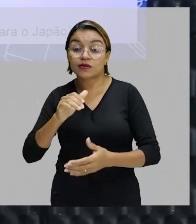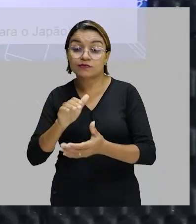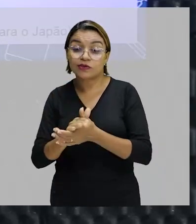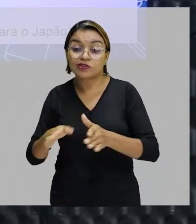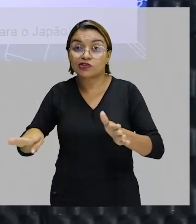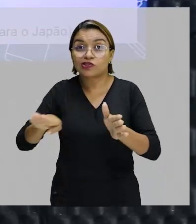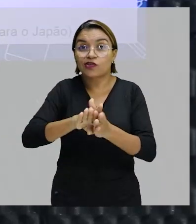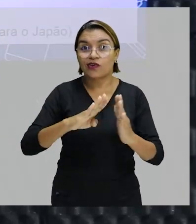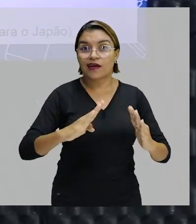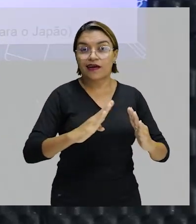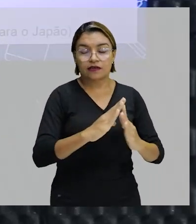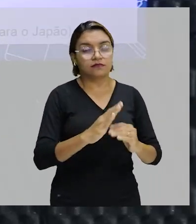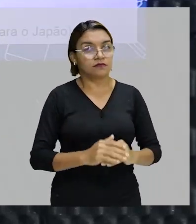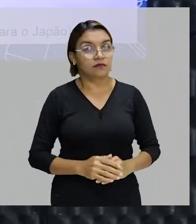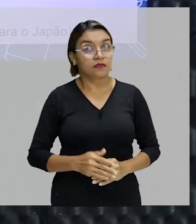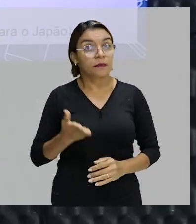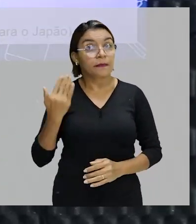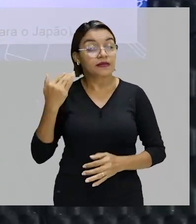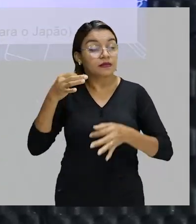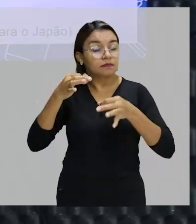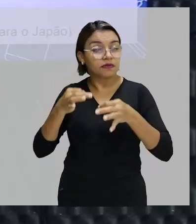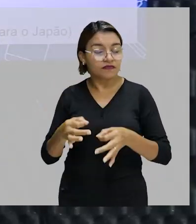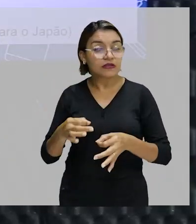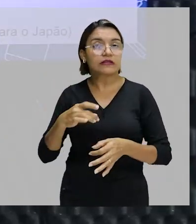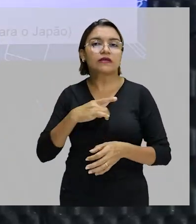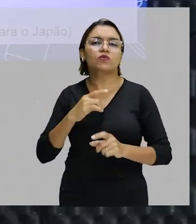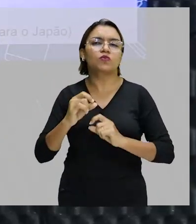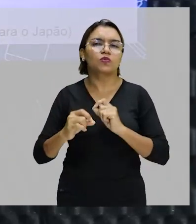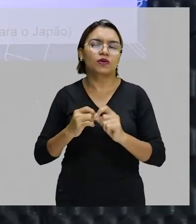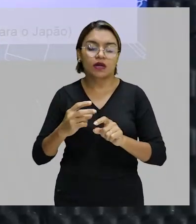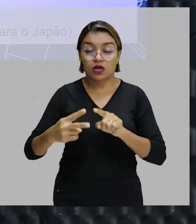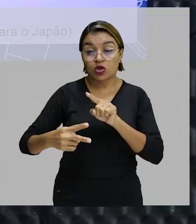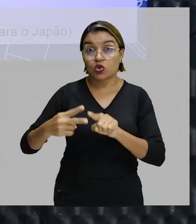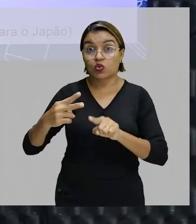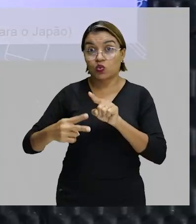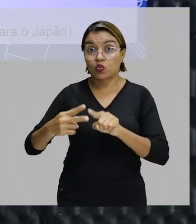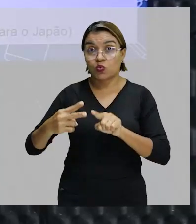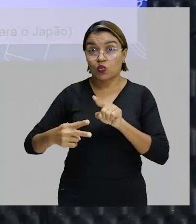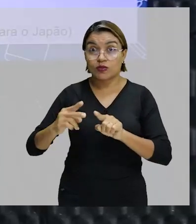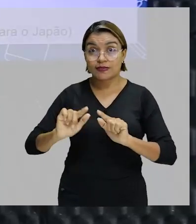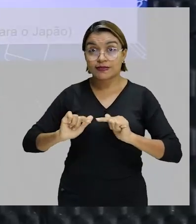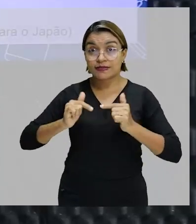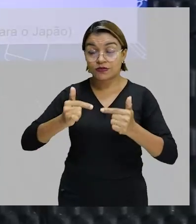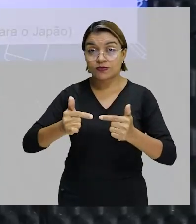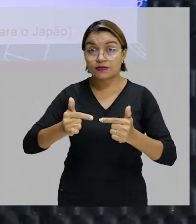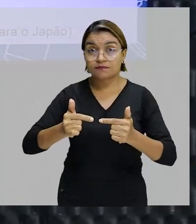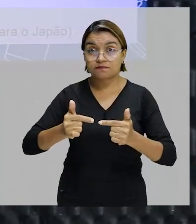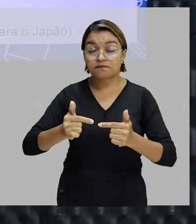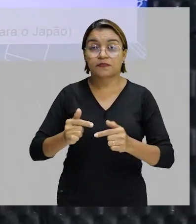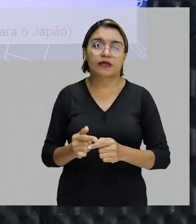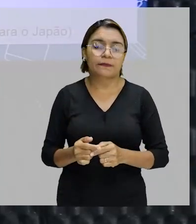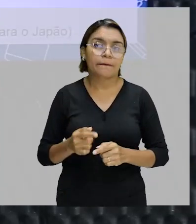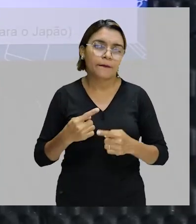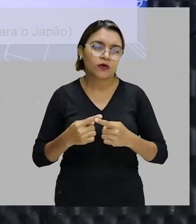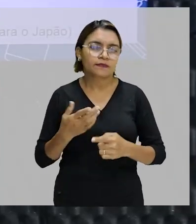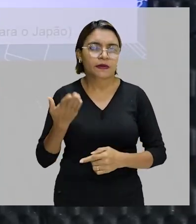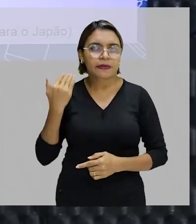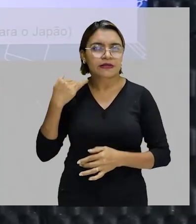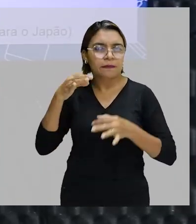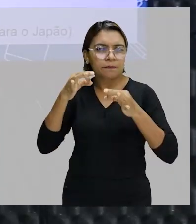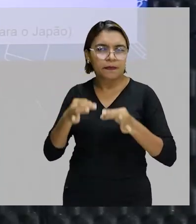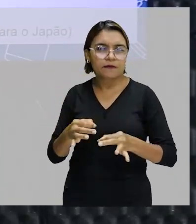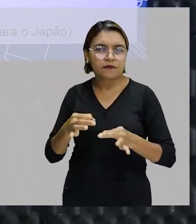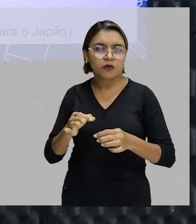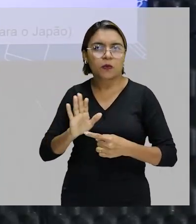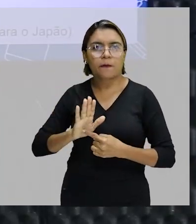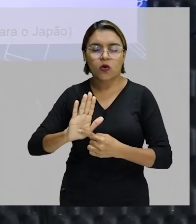gente fala de passado perfeito, nós sempre temos duas partes ou duas ações. Porque como o passado perfeito ele se refere